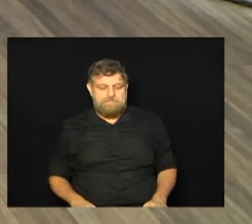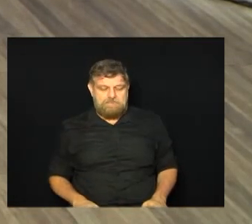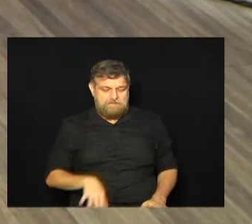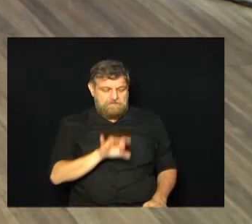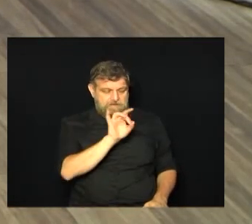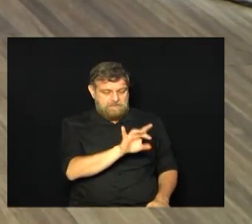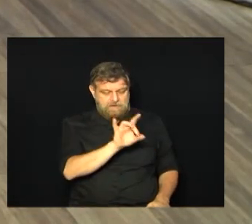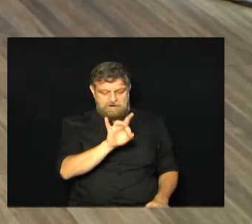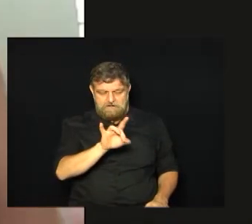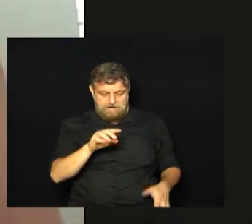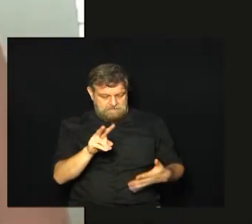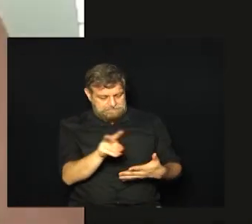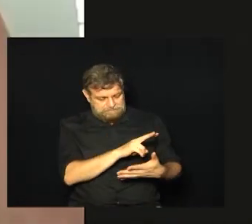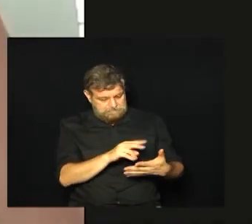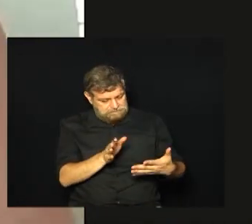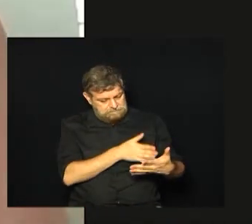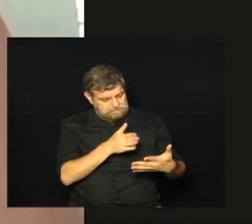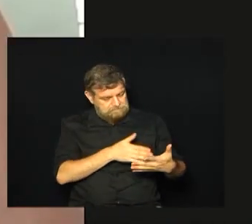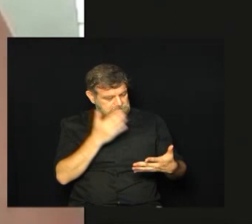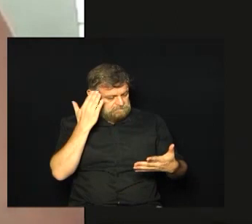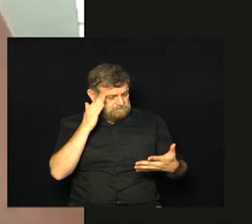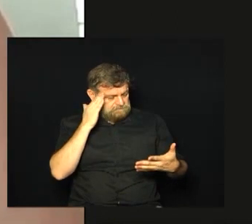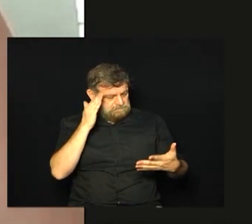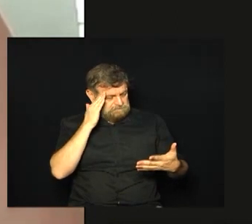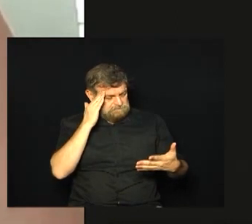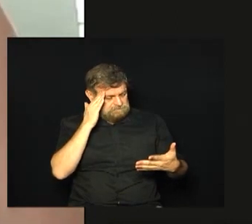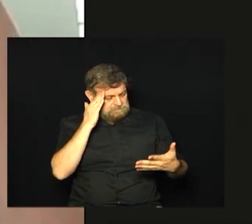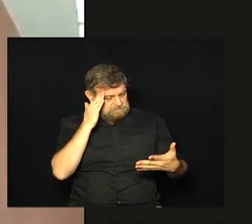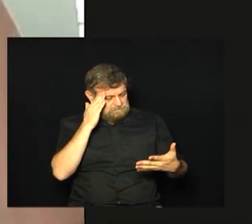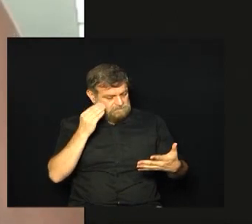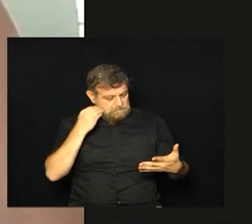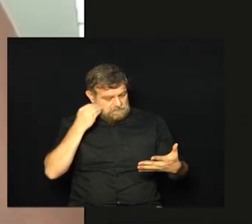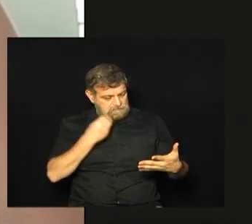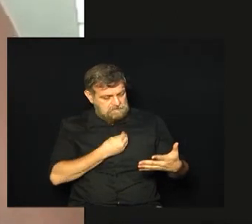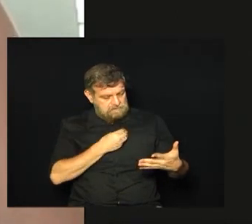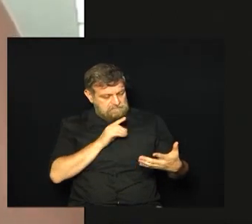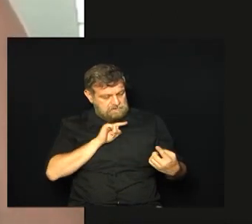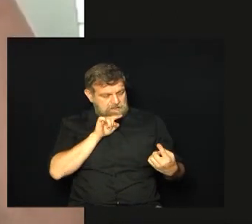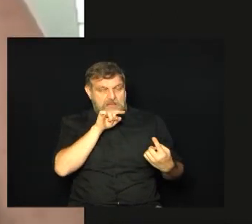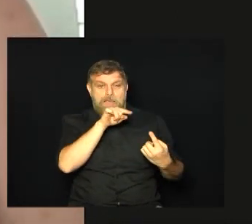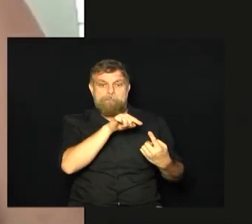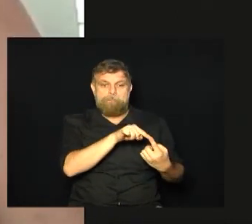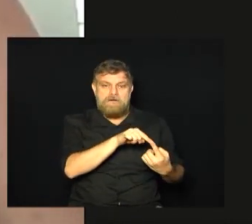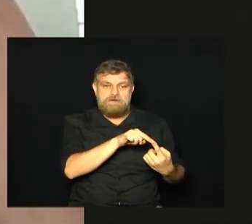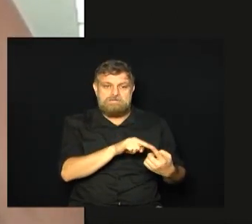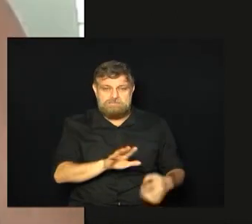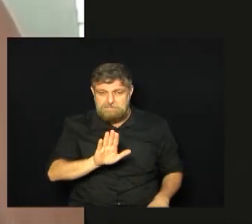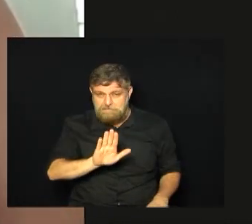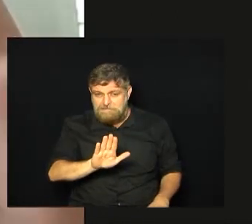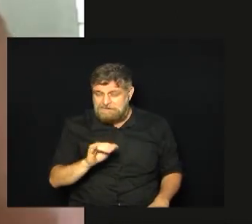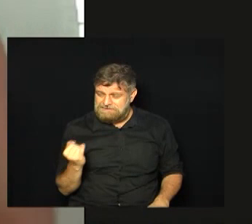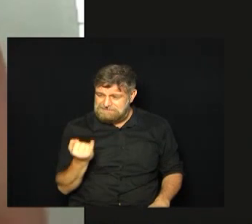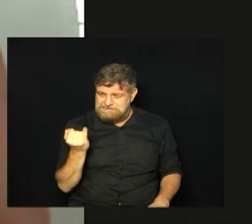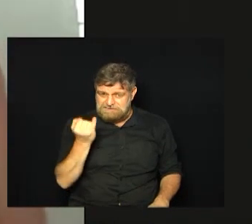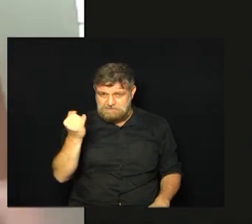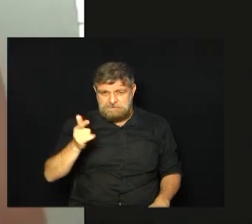Cada um lê e entende de acordo com a sua experiência de vida. Mas o mais importante é